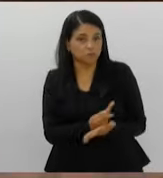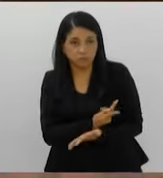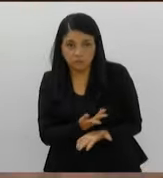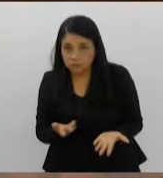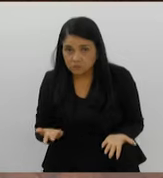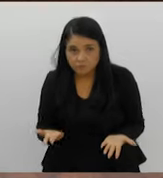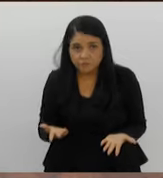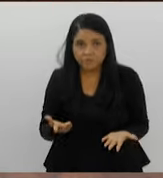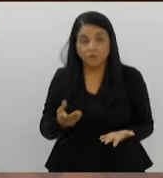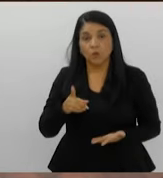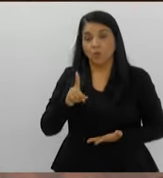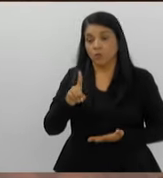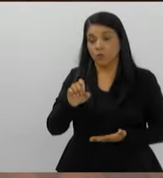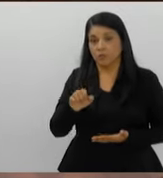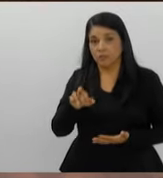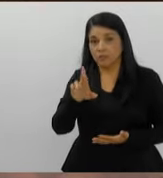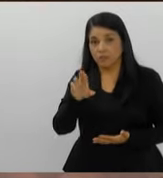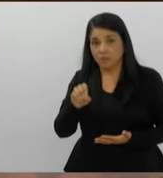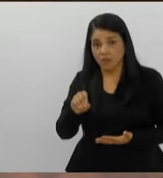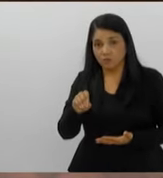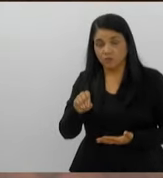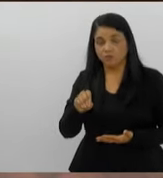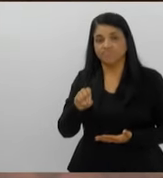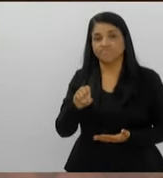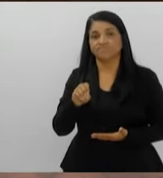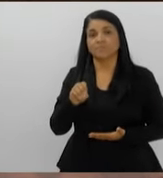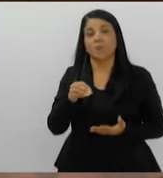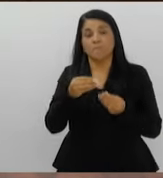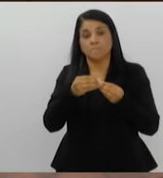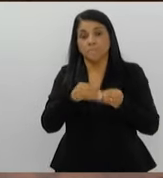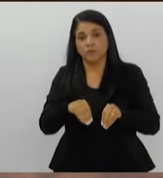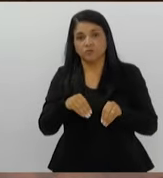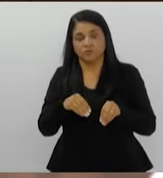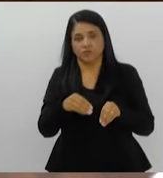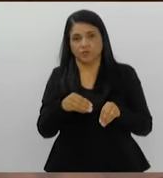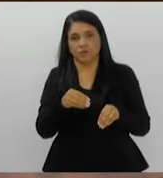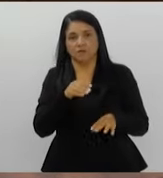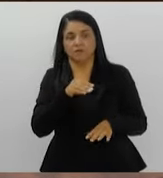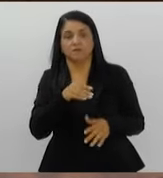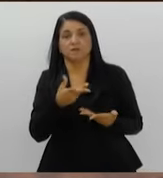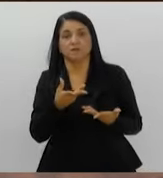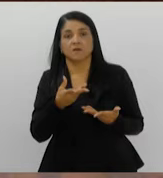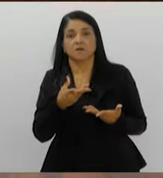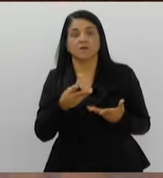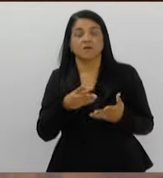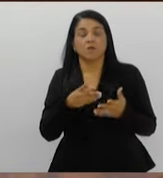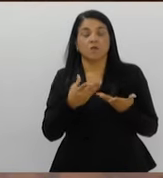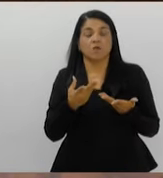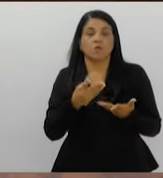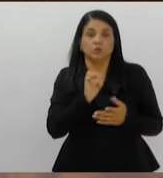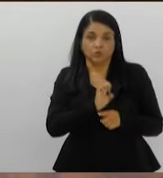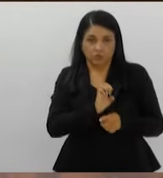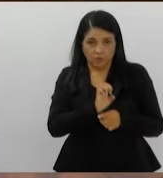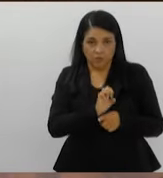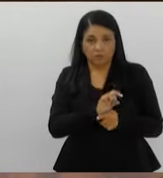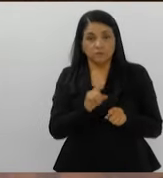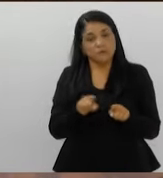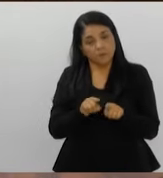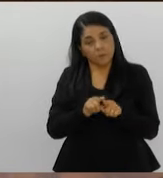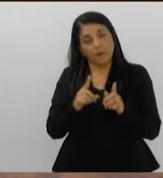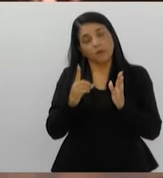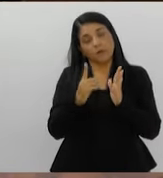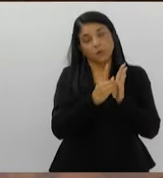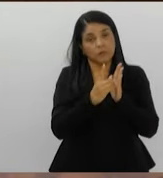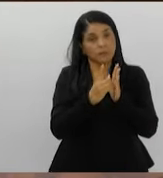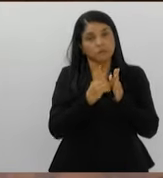Detro onera a folha do Estado. Segundo, que o Detro vem fazendo as arbitrariedades do jeito